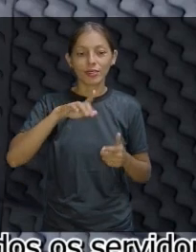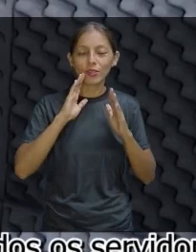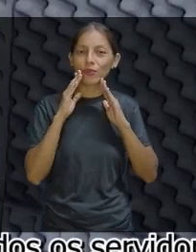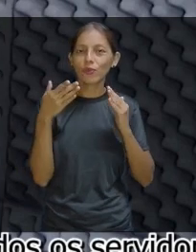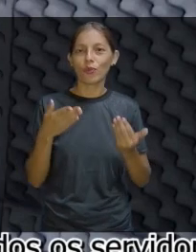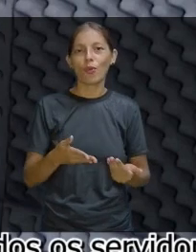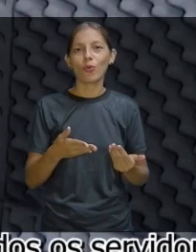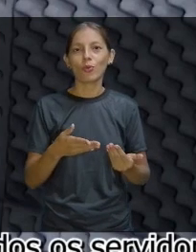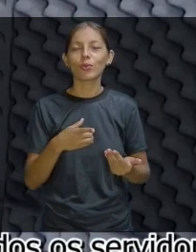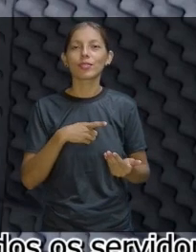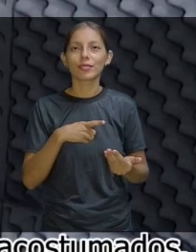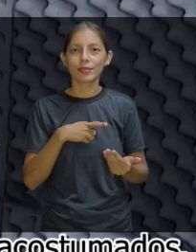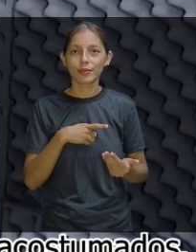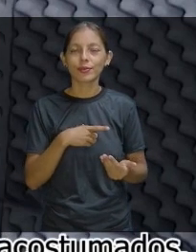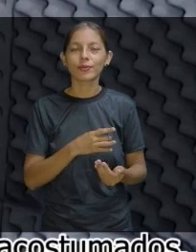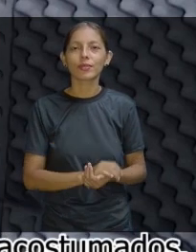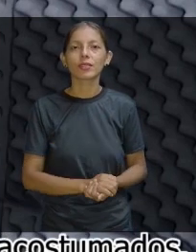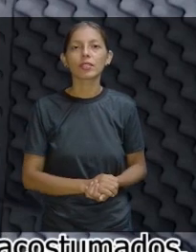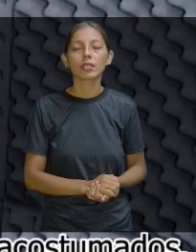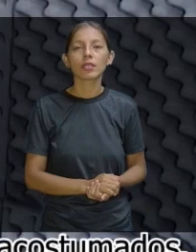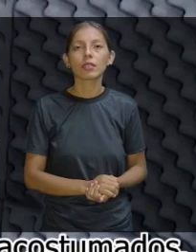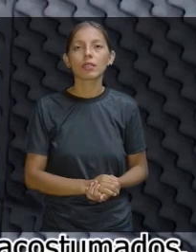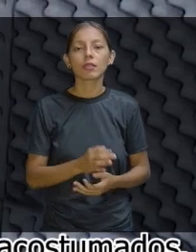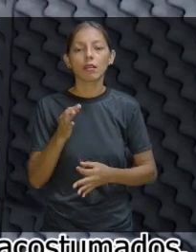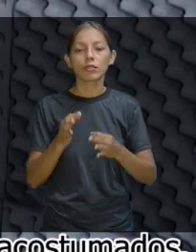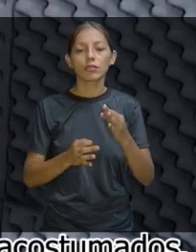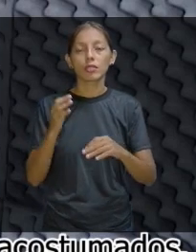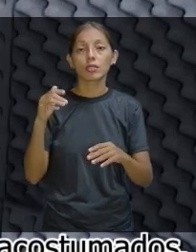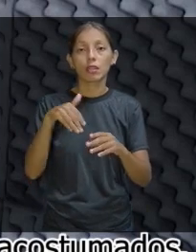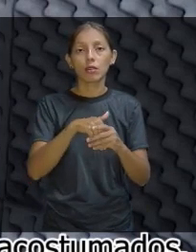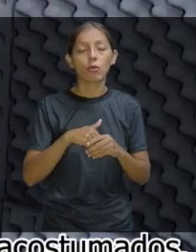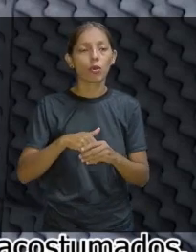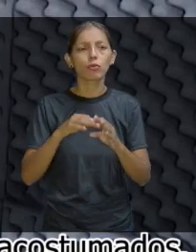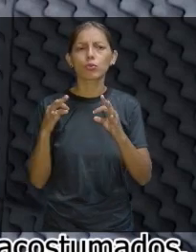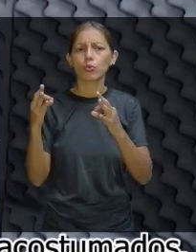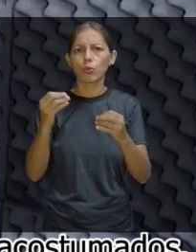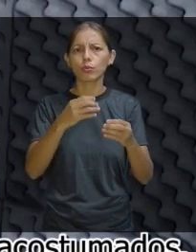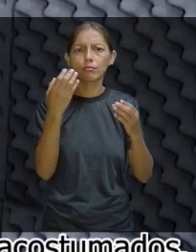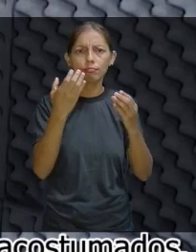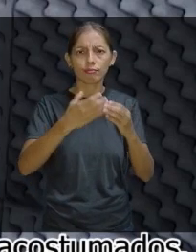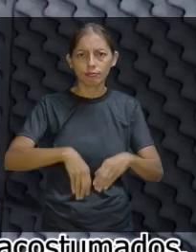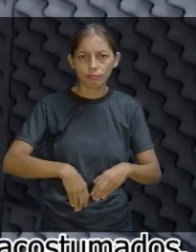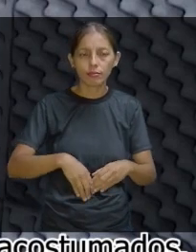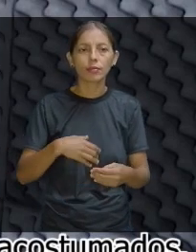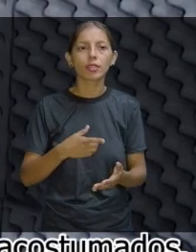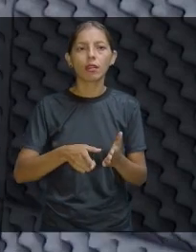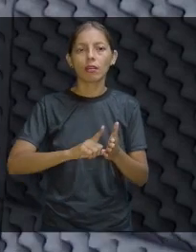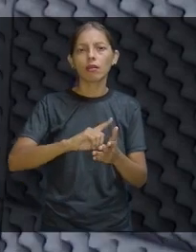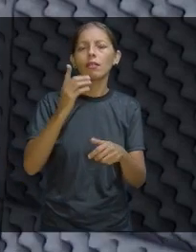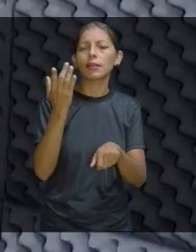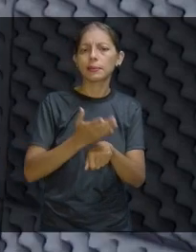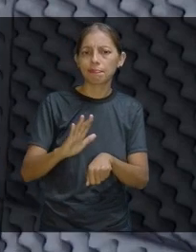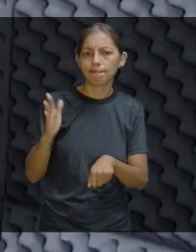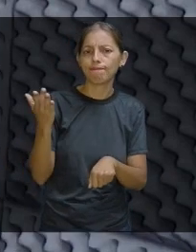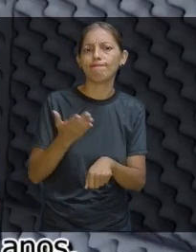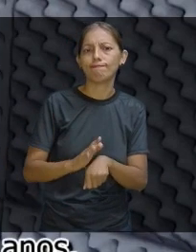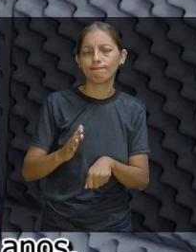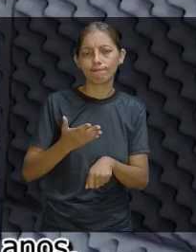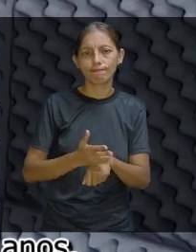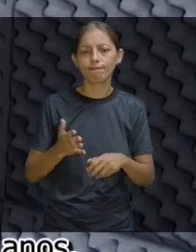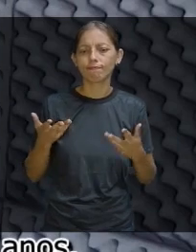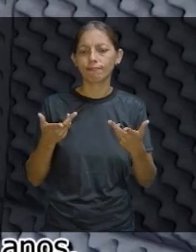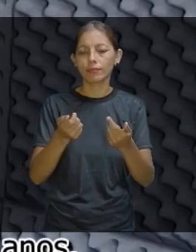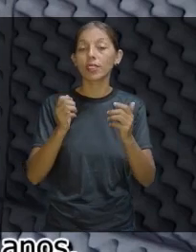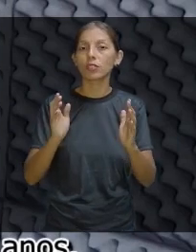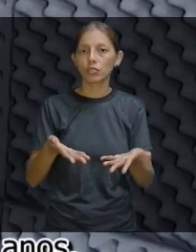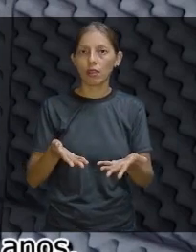os servidores são concursados, eles são preparados, são técnicos e estão acostumados. Veja o